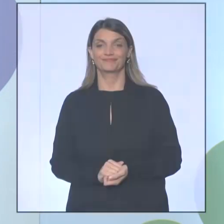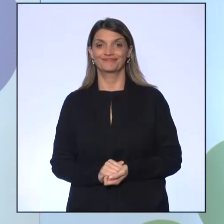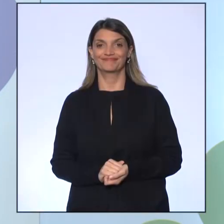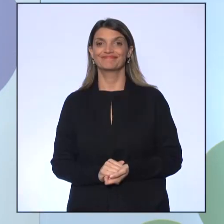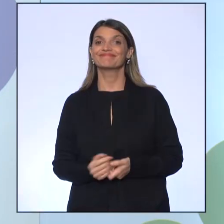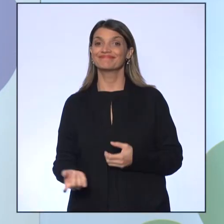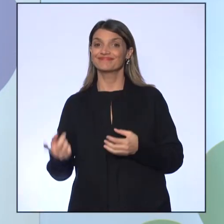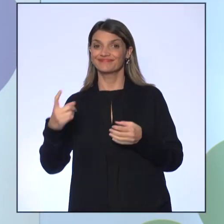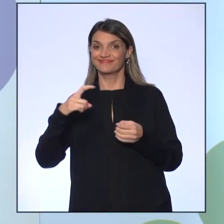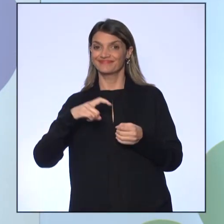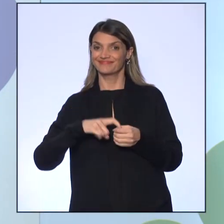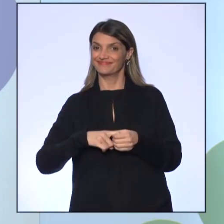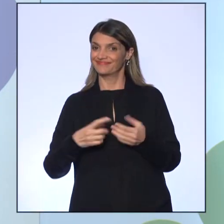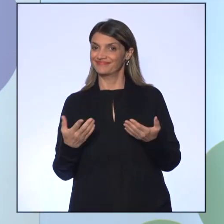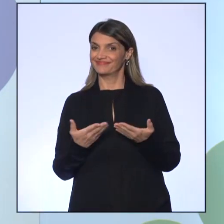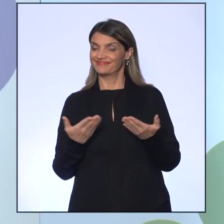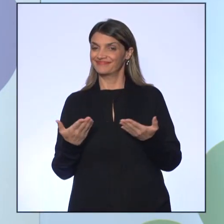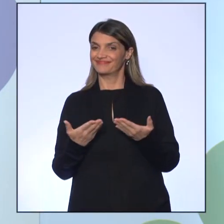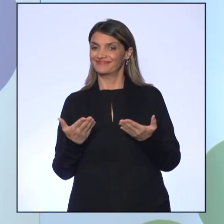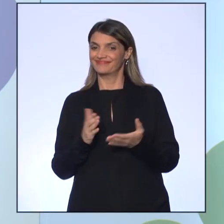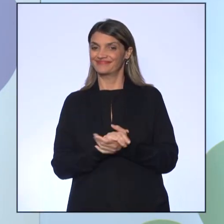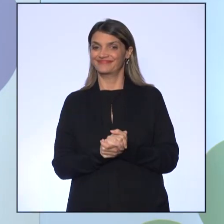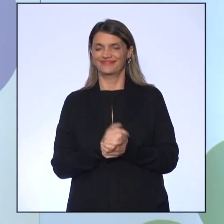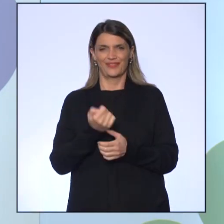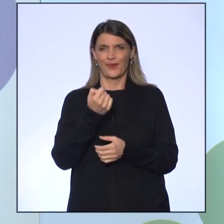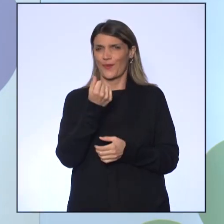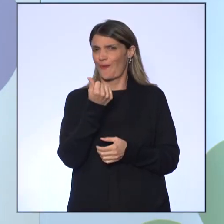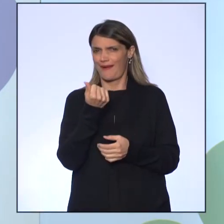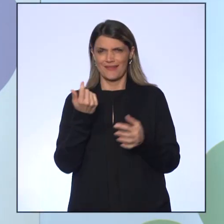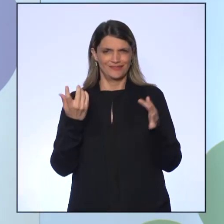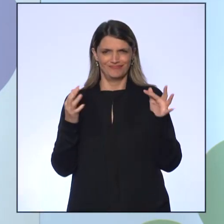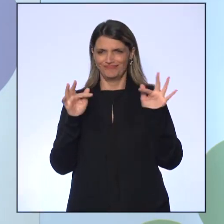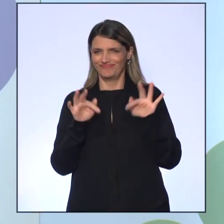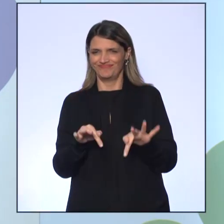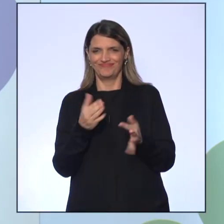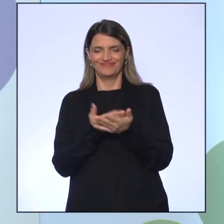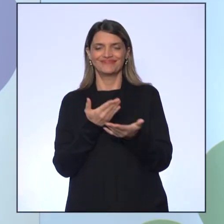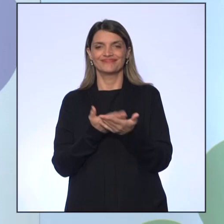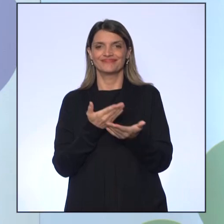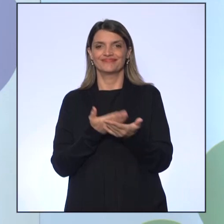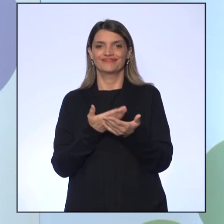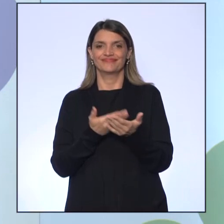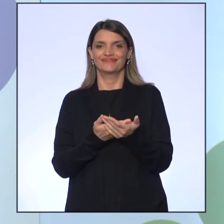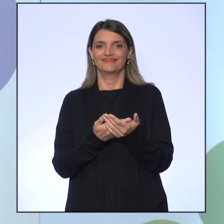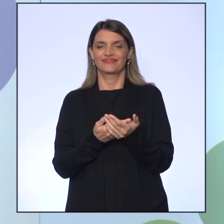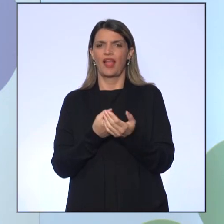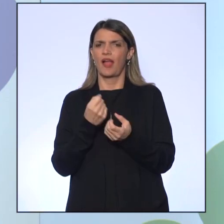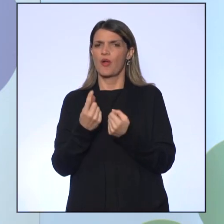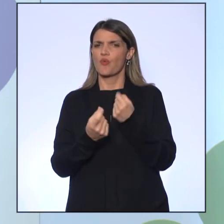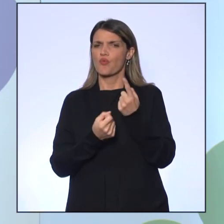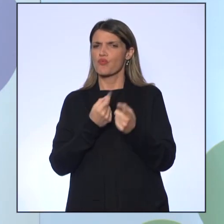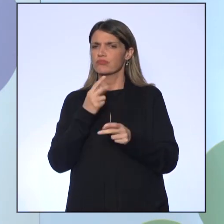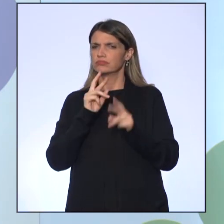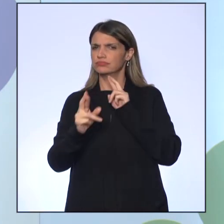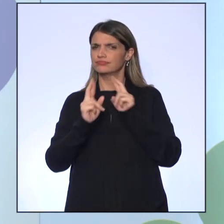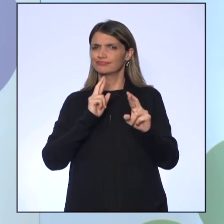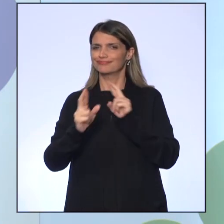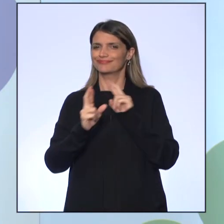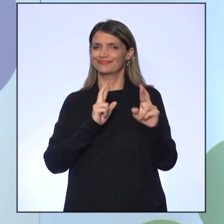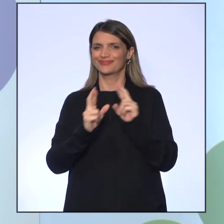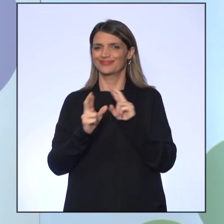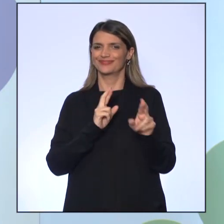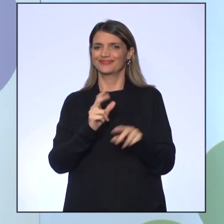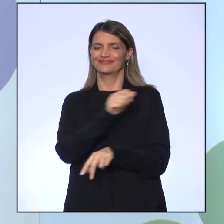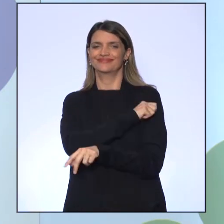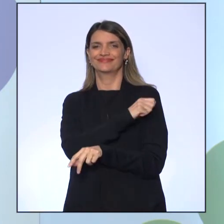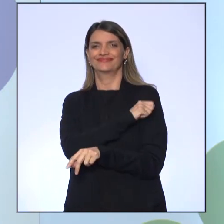estamos de volta, né? Já para encerrar a nossa aula mesmo, eu vou colocar algumas respostas bem pertinentes de alguns